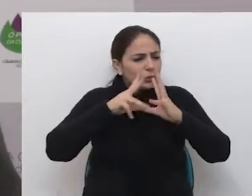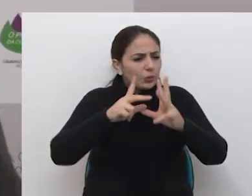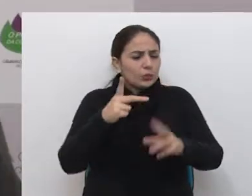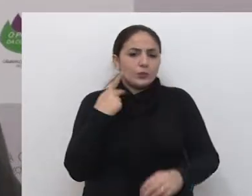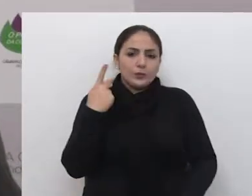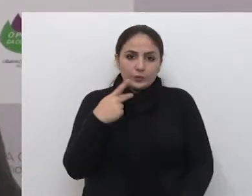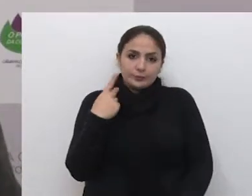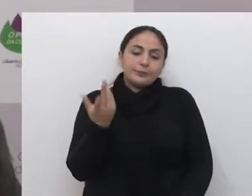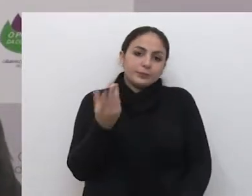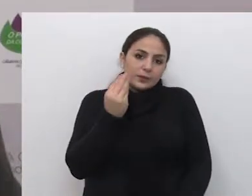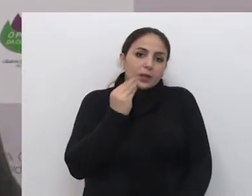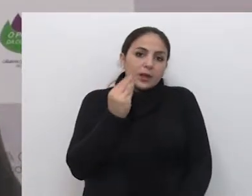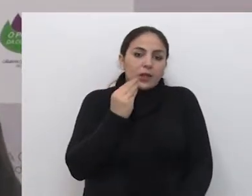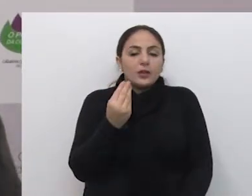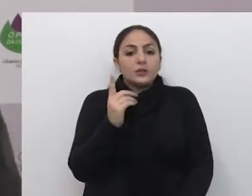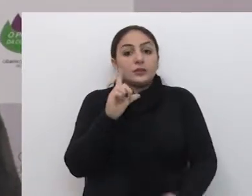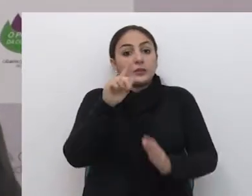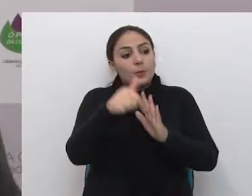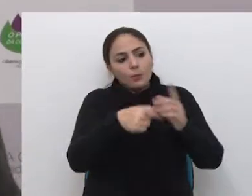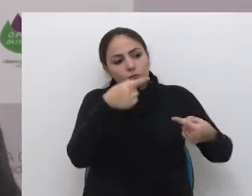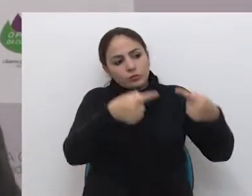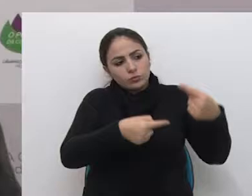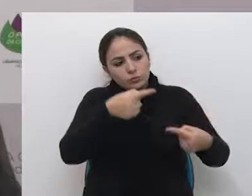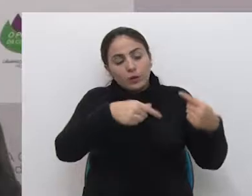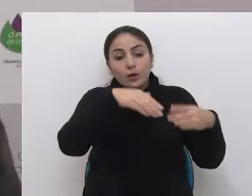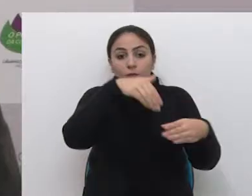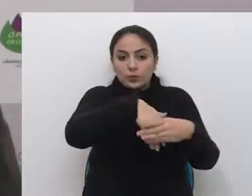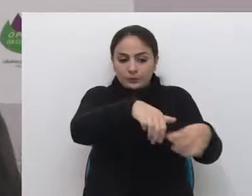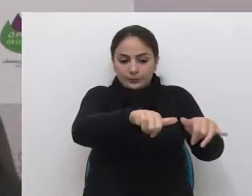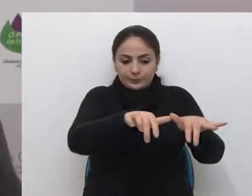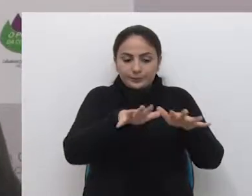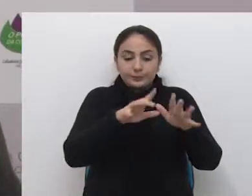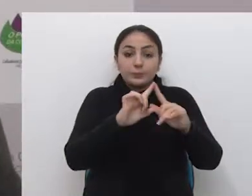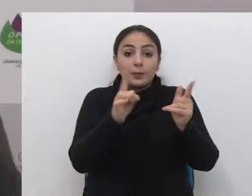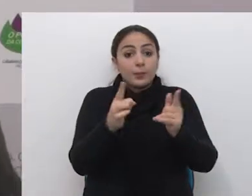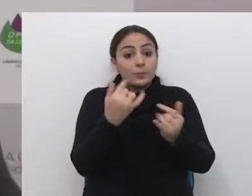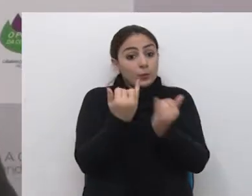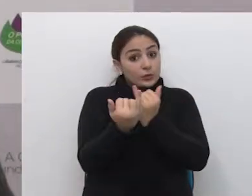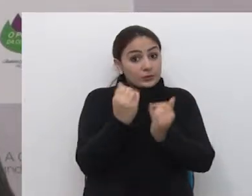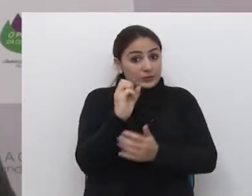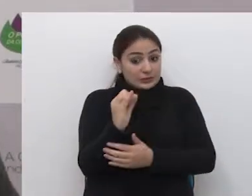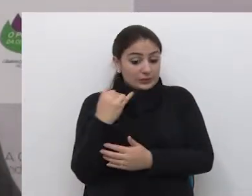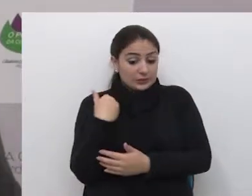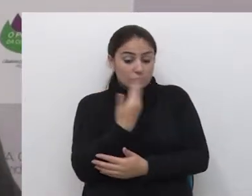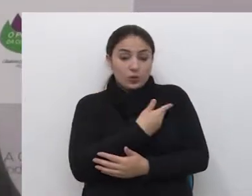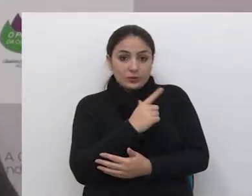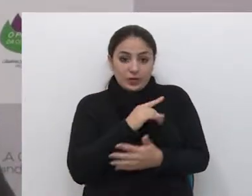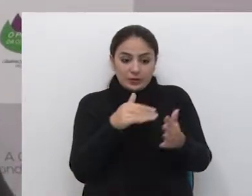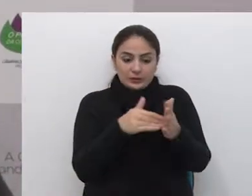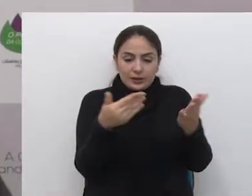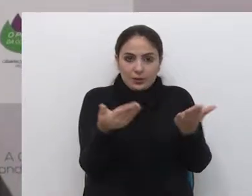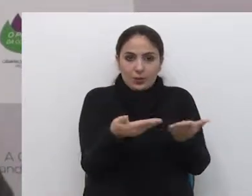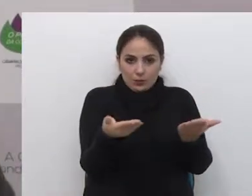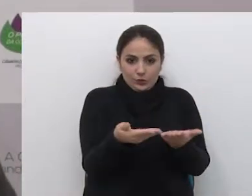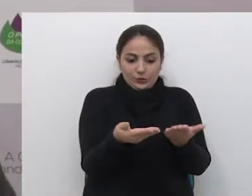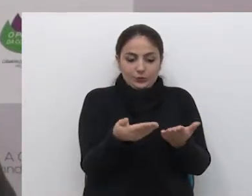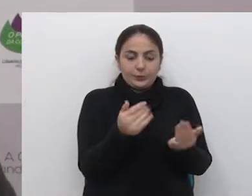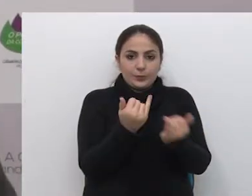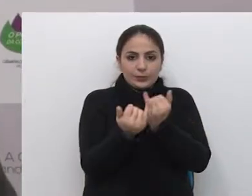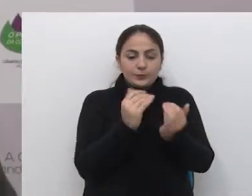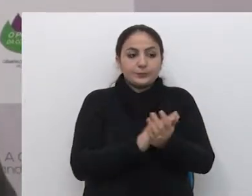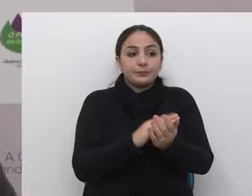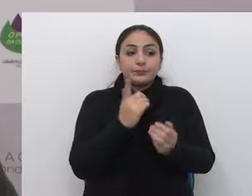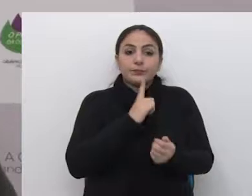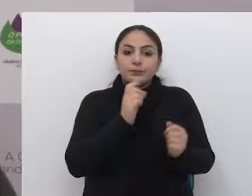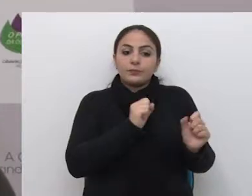de todos os vereadores, embora, claro, ele vai ser posteriormente discutido e votado em plenário, mas que se, por exemplo, nós tivéssemos até hoje a medida